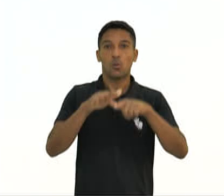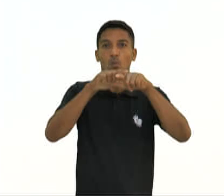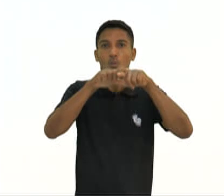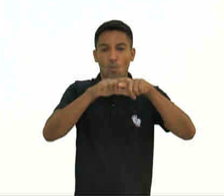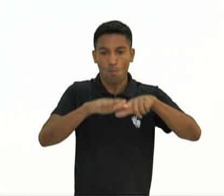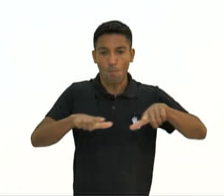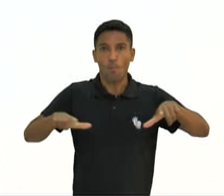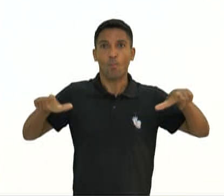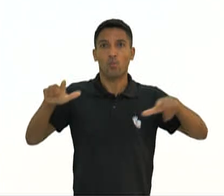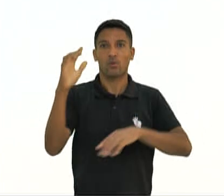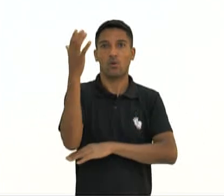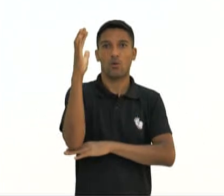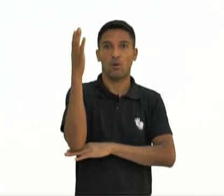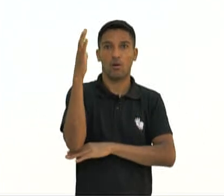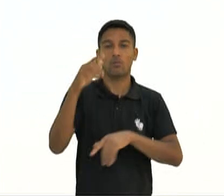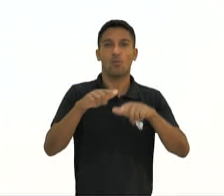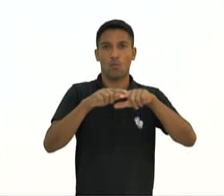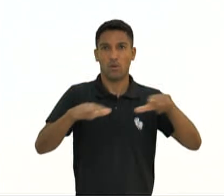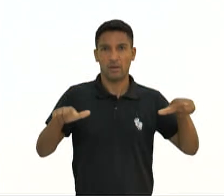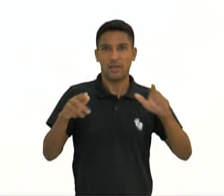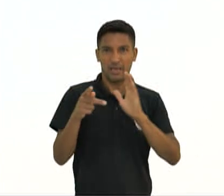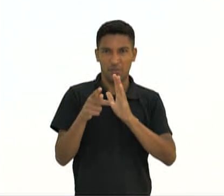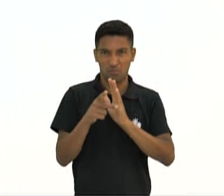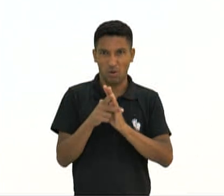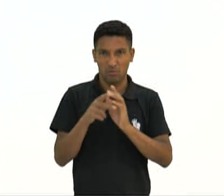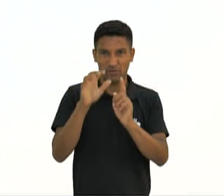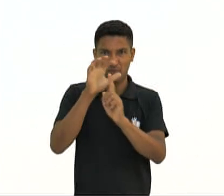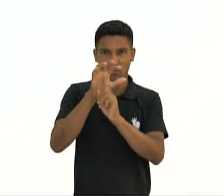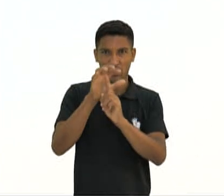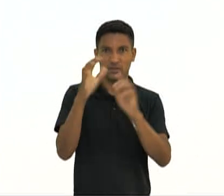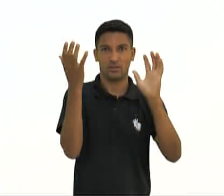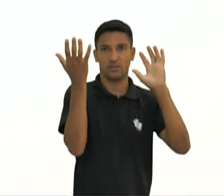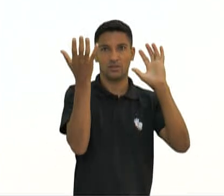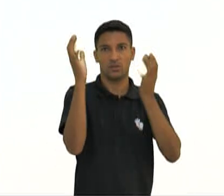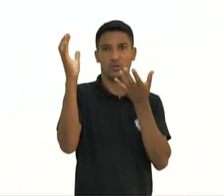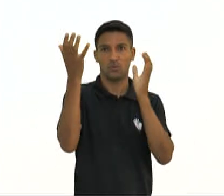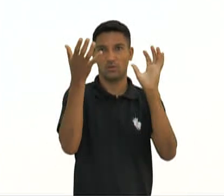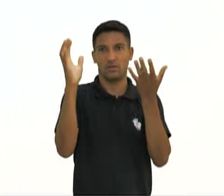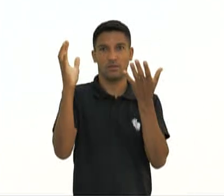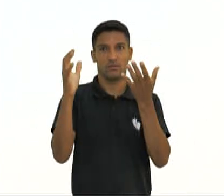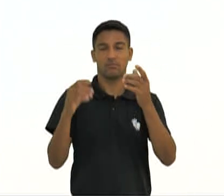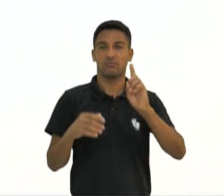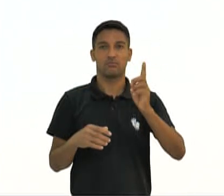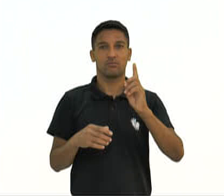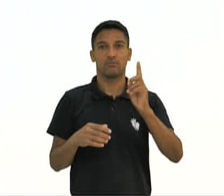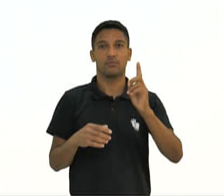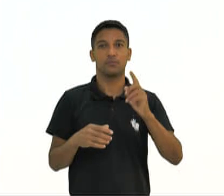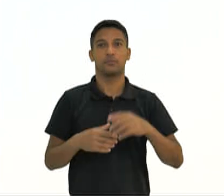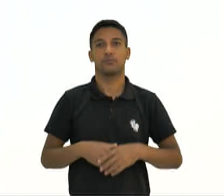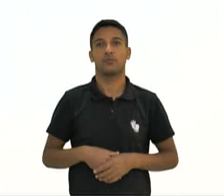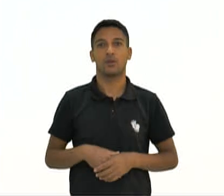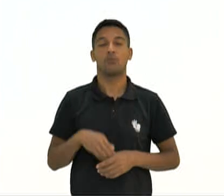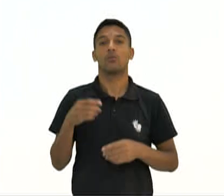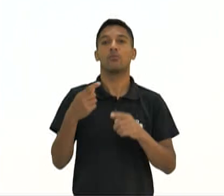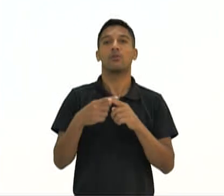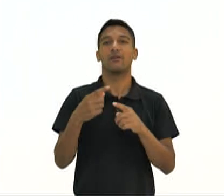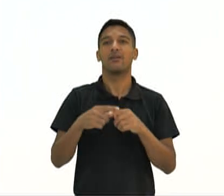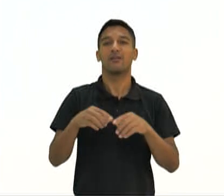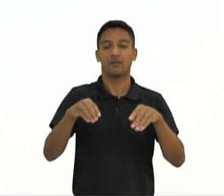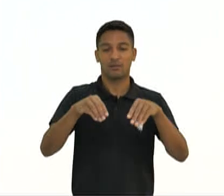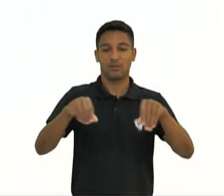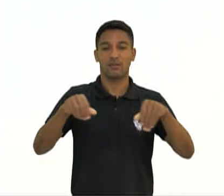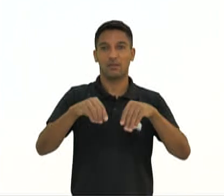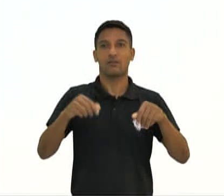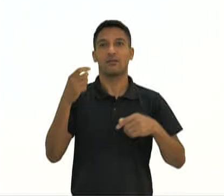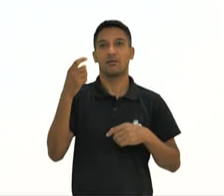é exclusivamente climática, ela é um conjunto de fatores que atua dentro do processo, mas principalmente o uso inadequado do solo.